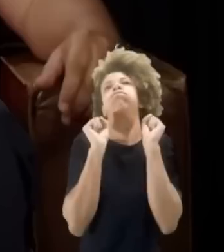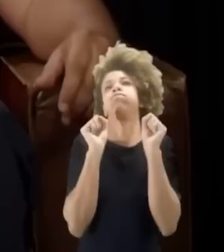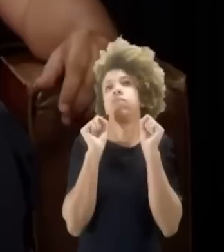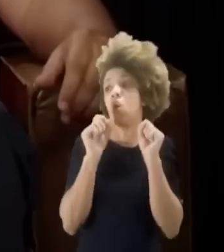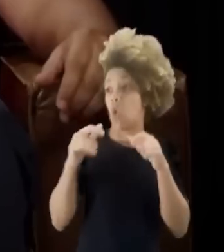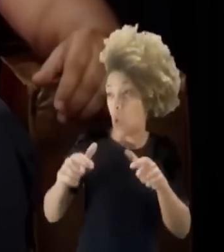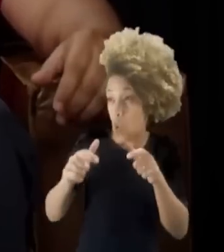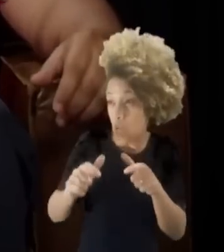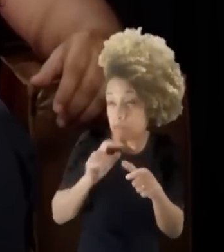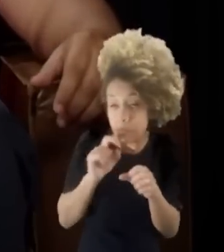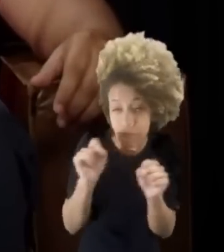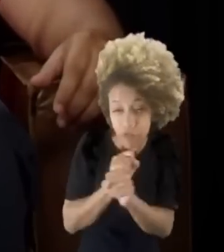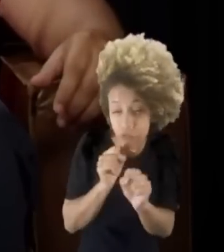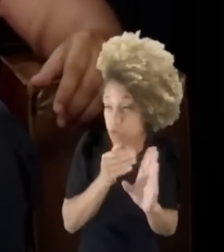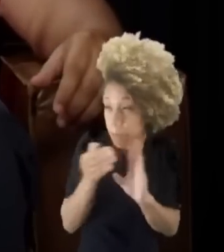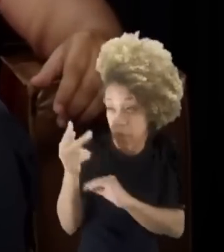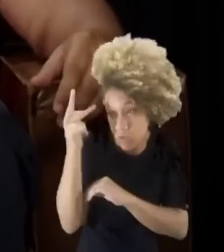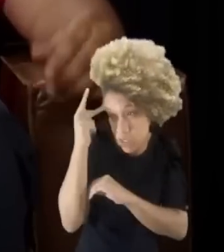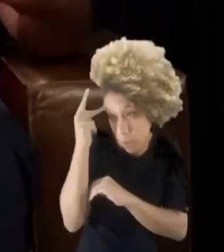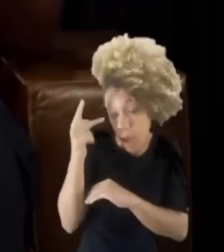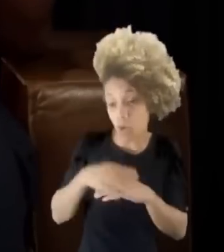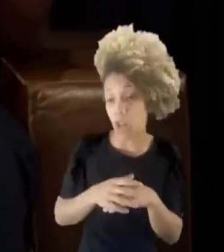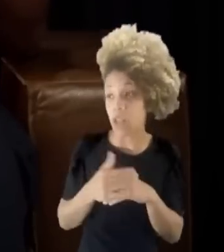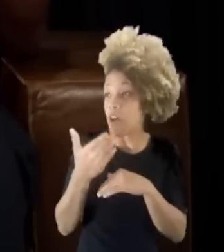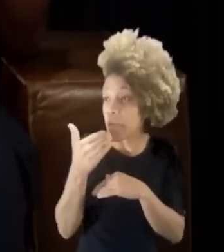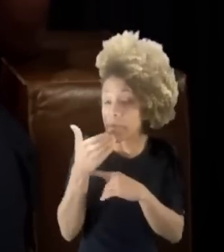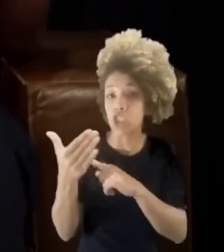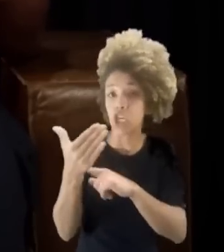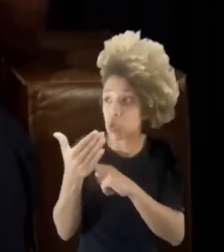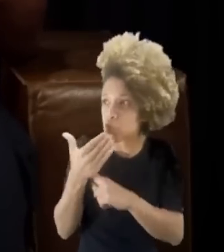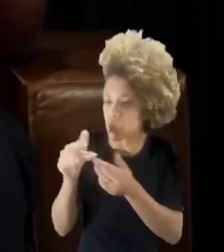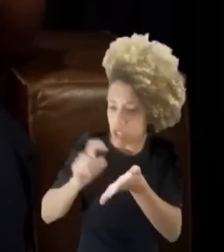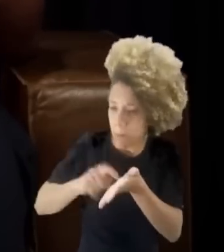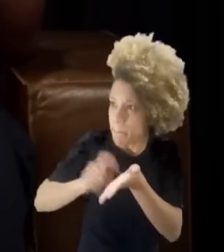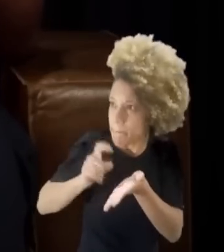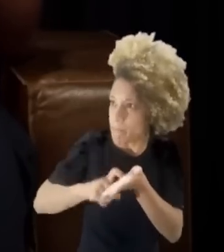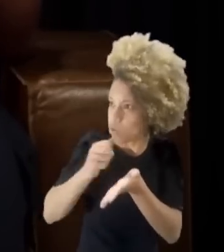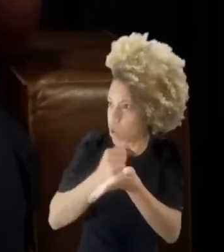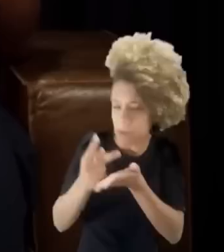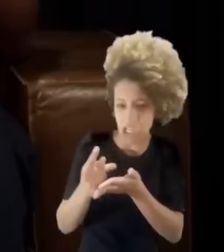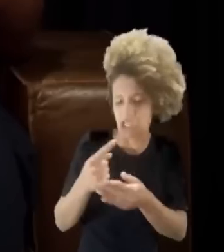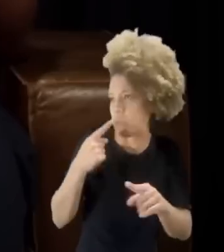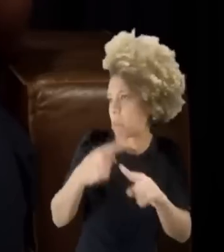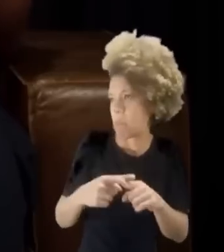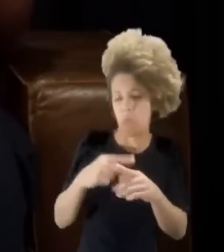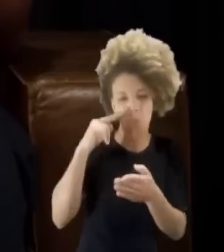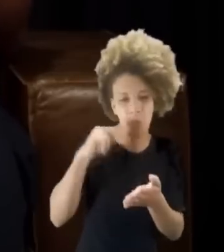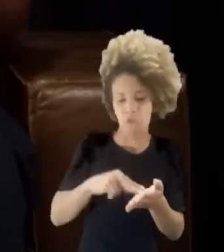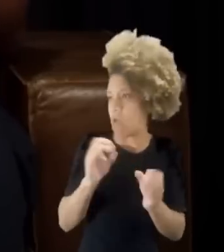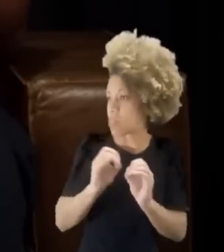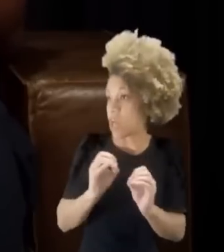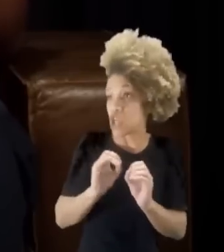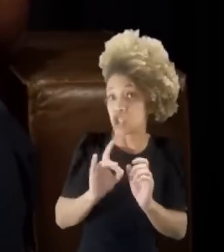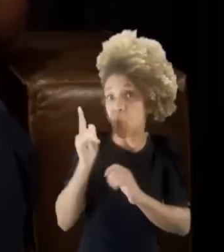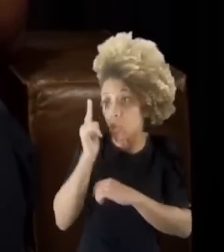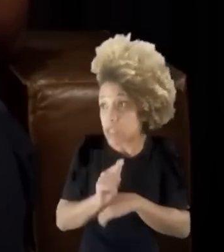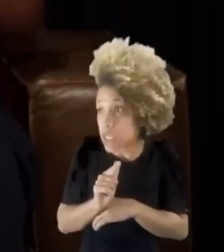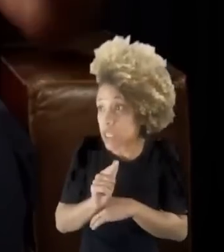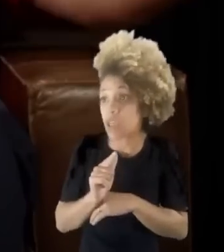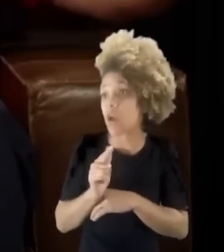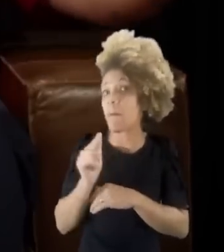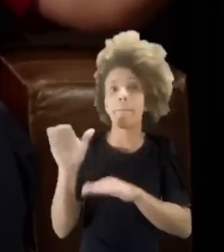lugar erro tava muito frio na época em São Paulo e ele foi pedindo ajuda no aplicativo e o aplicativo não ajudava ele não vi ele só conseguia pedir ajuda por